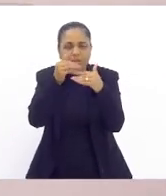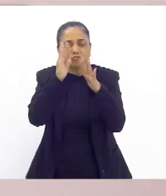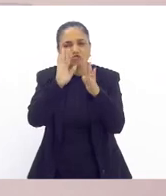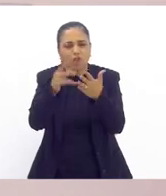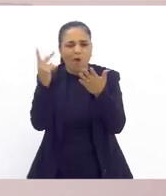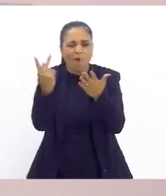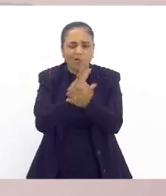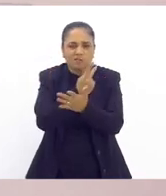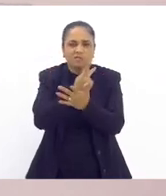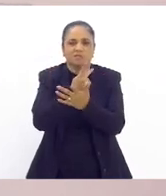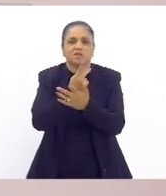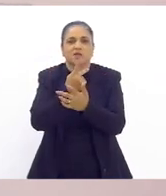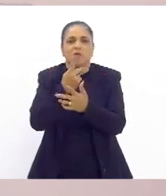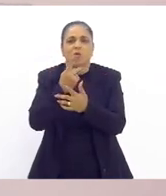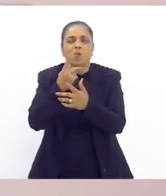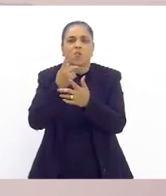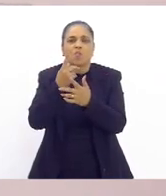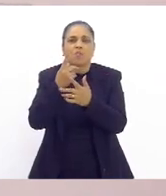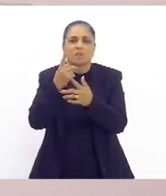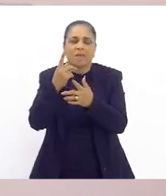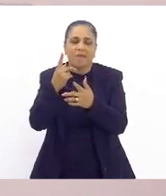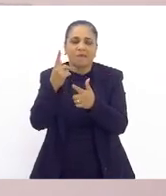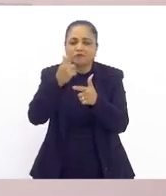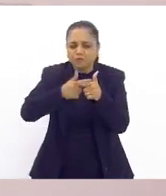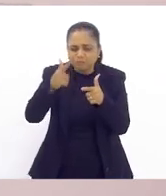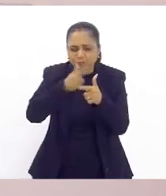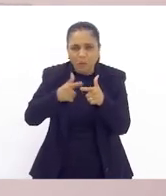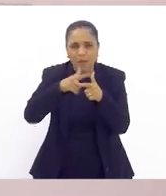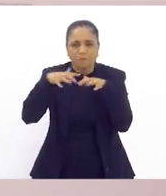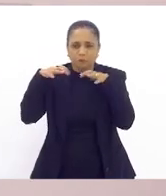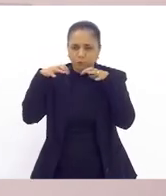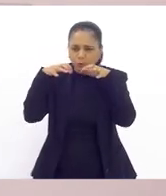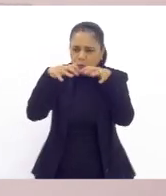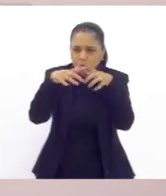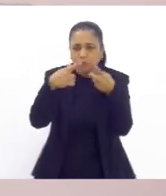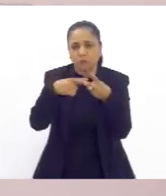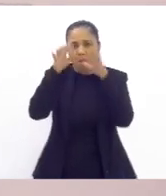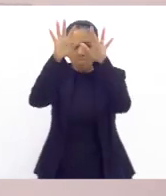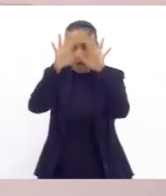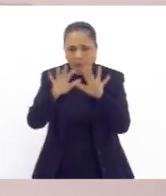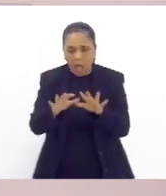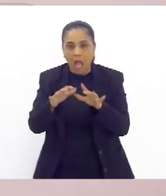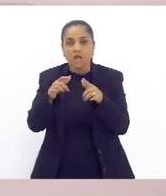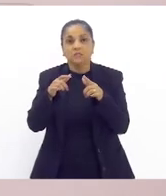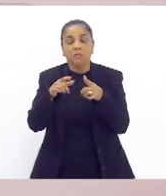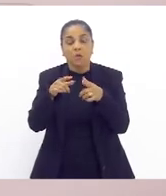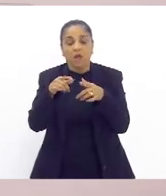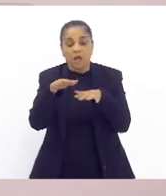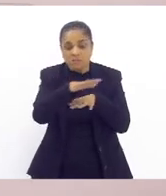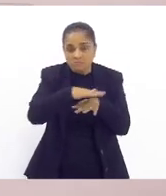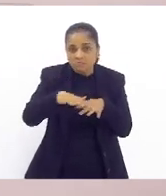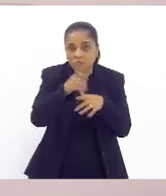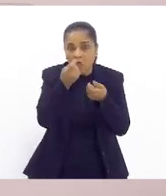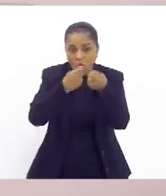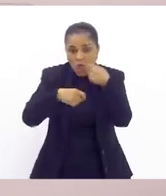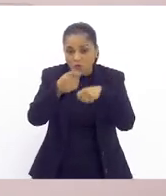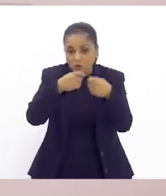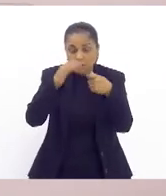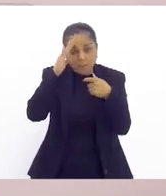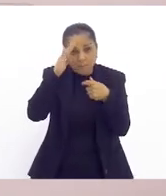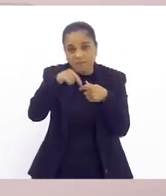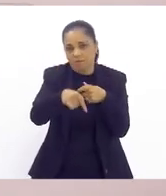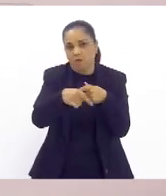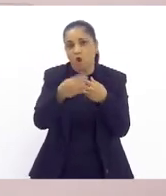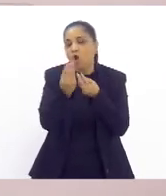já aconteceu dessa tragédia que assolou nossa cidade e a questão Econômica é fundamental e não se reergue uma